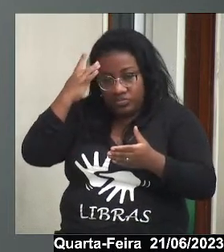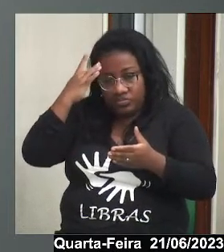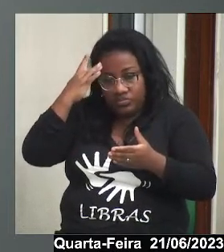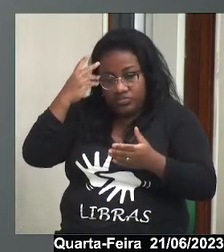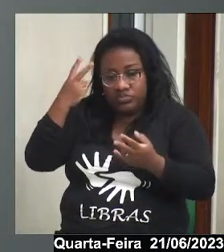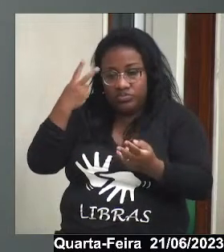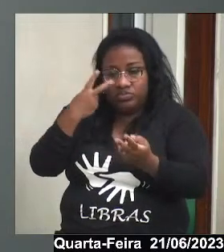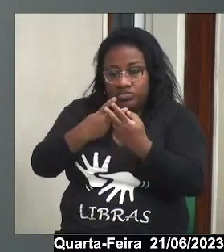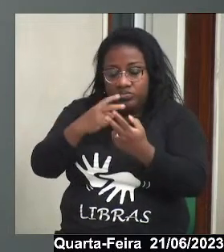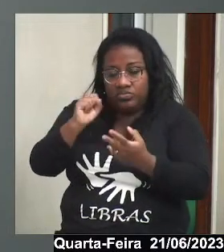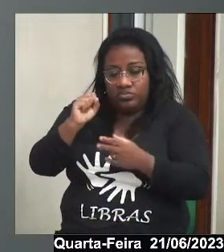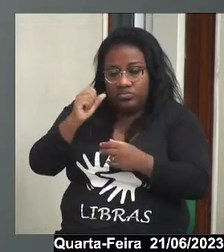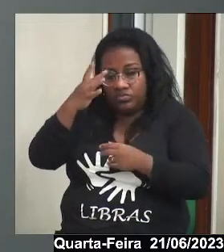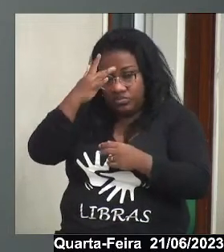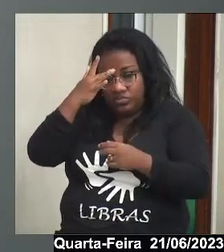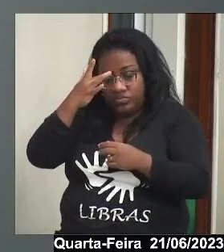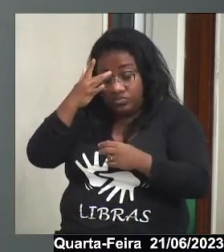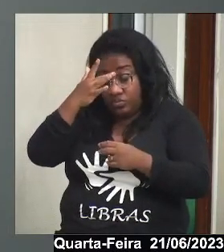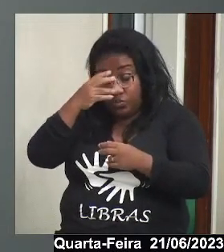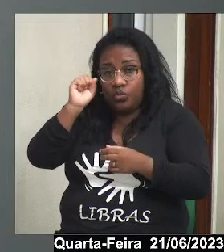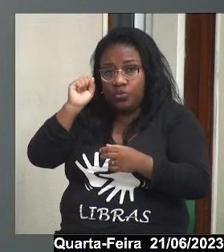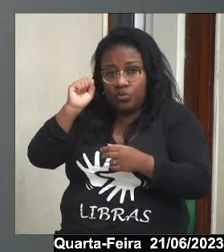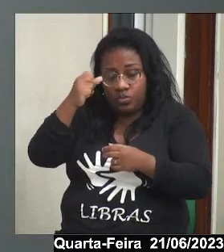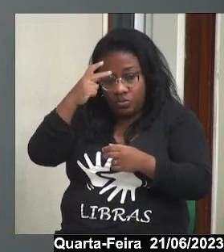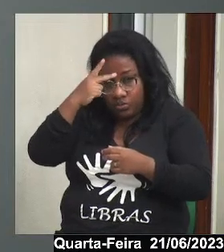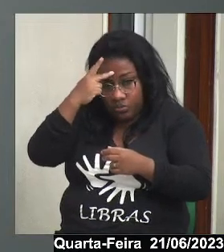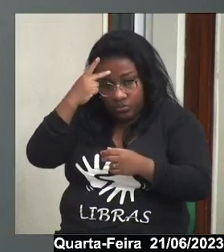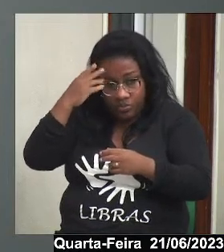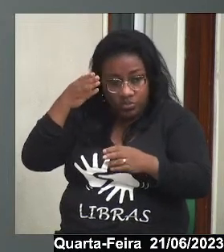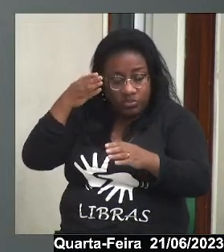indivíduos, por volta das 8 horas, invadiram lá.